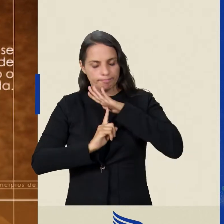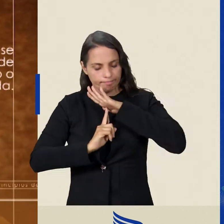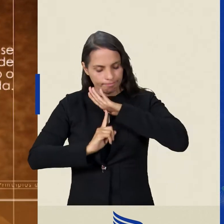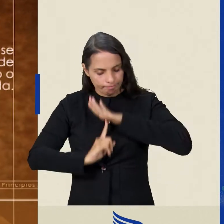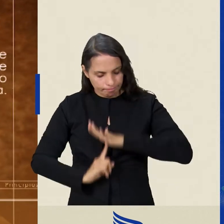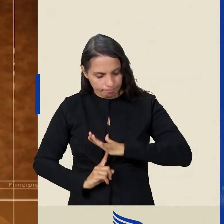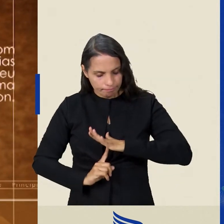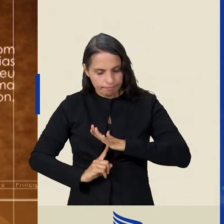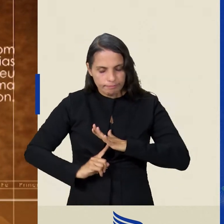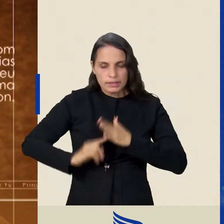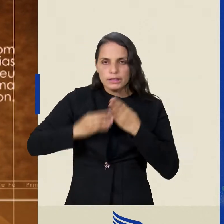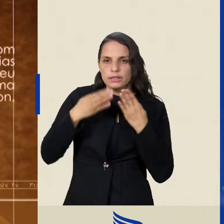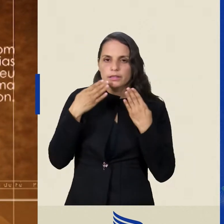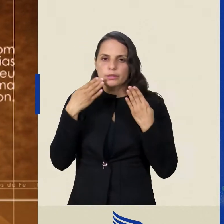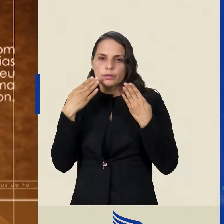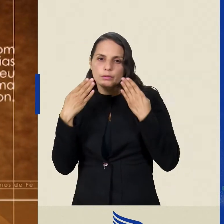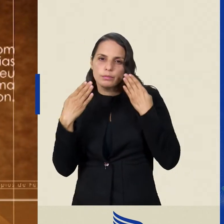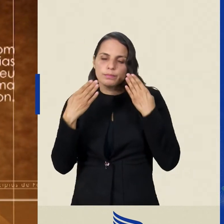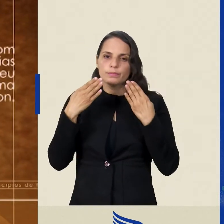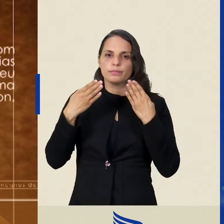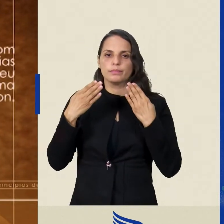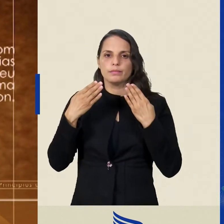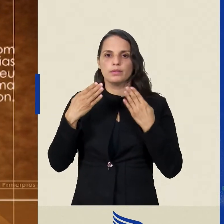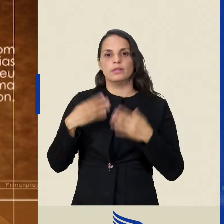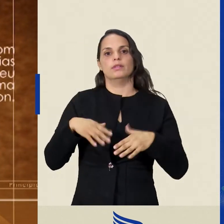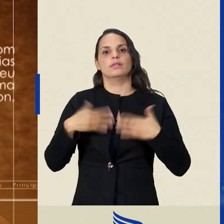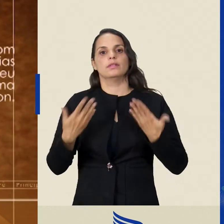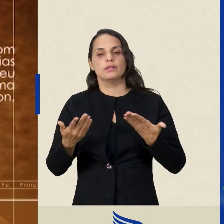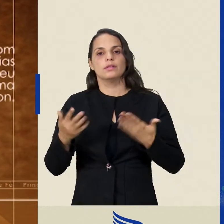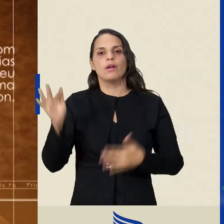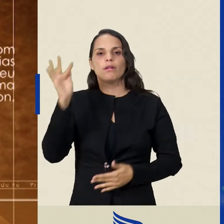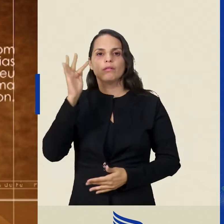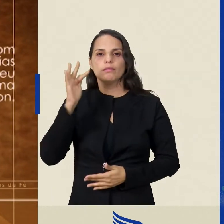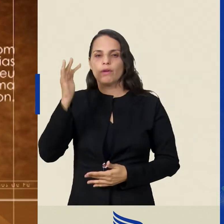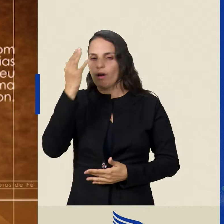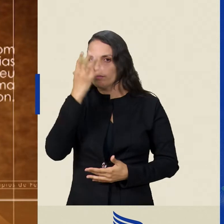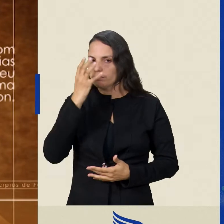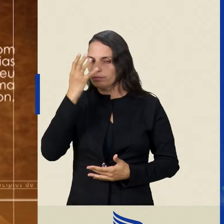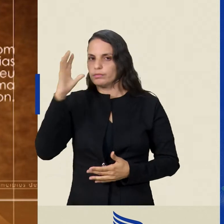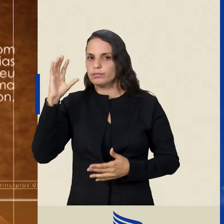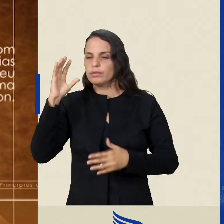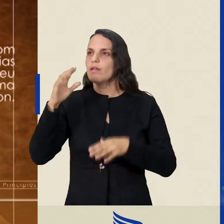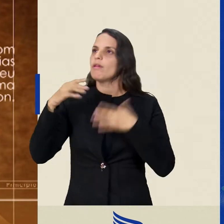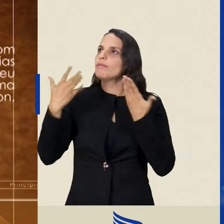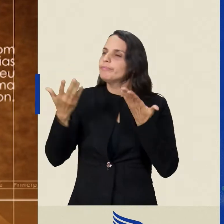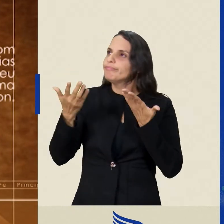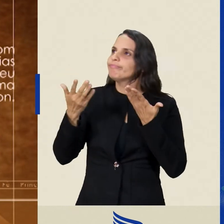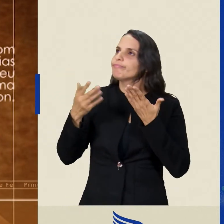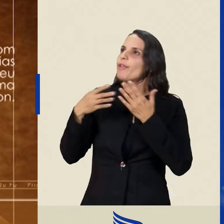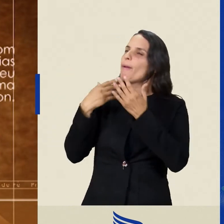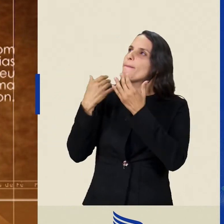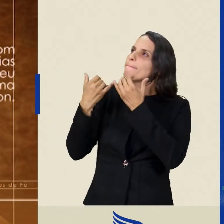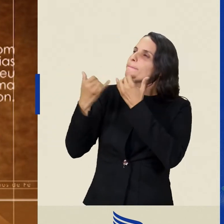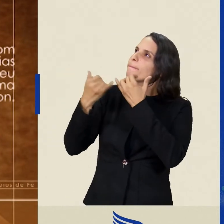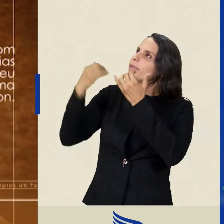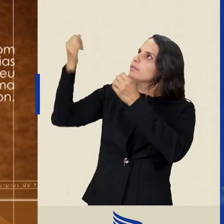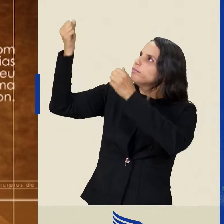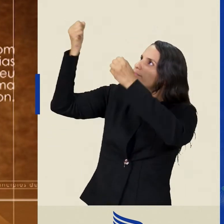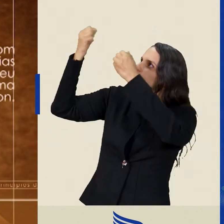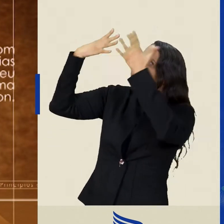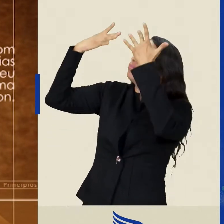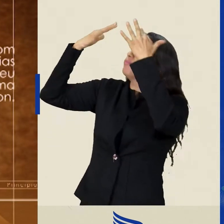e a dúvida. Em fevereiro, teve visão semelhante, com a ordem positiva